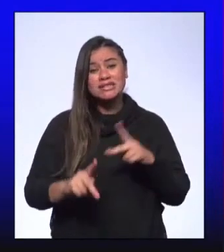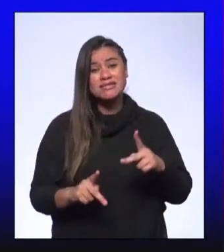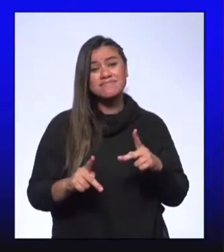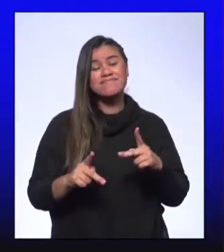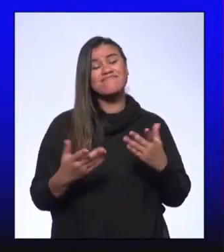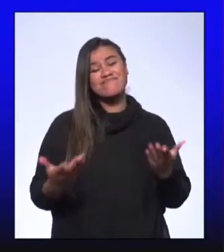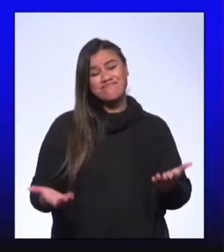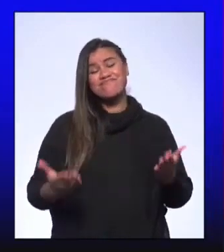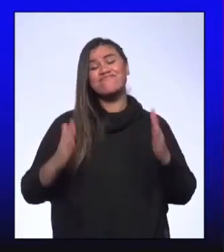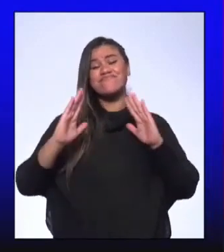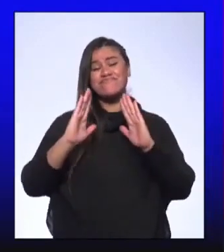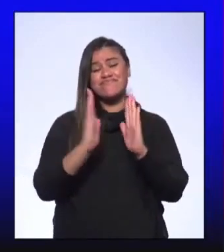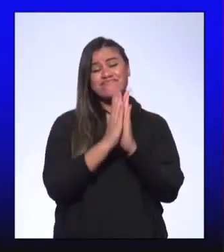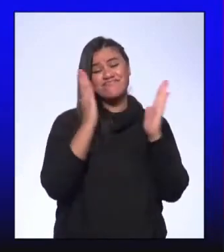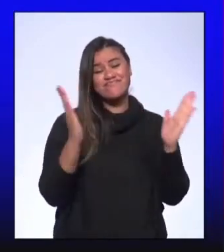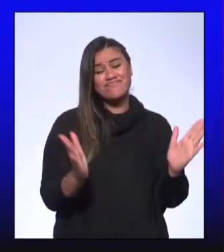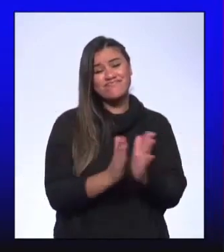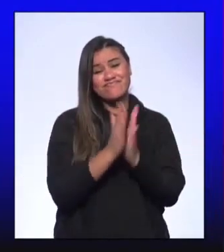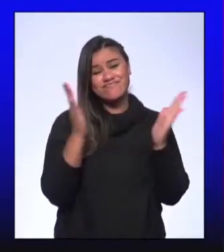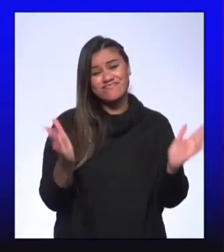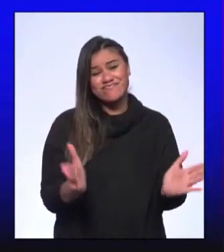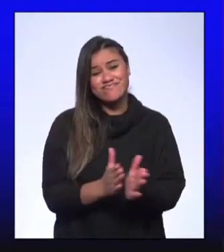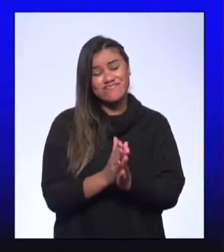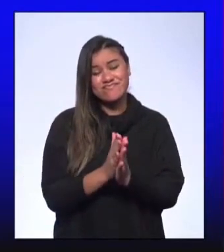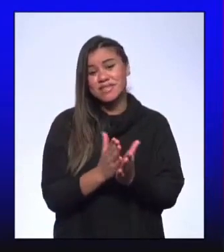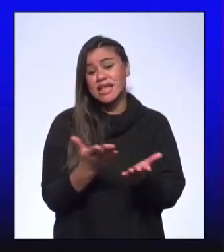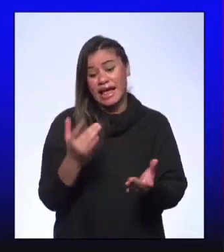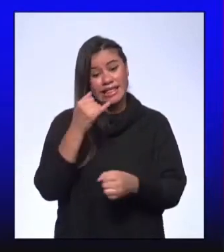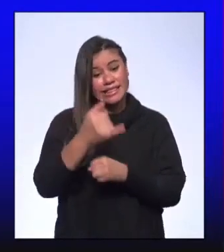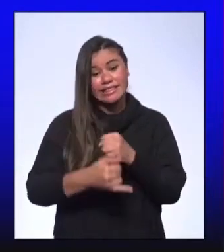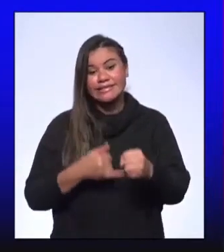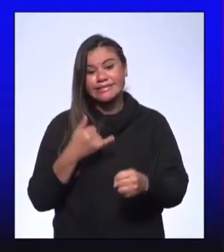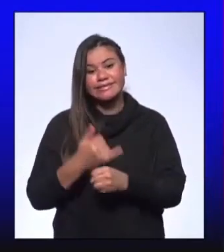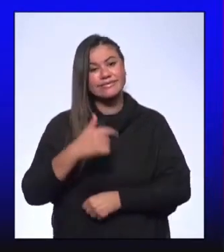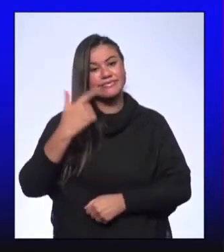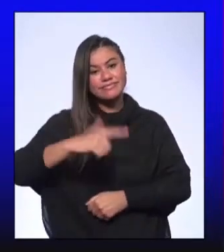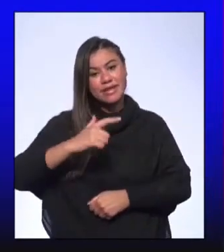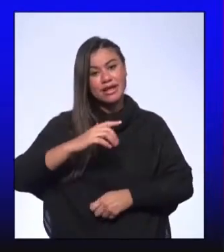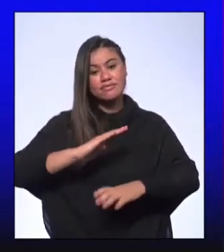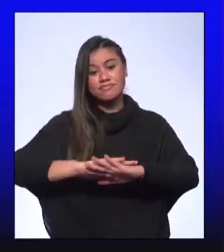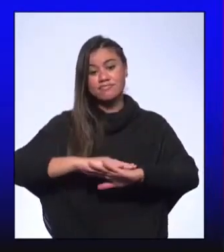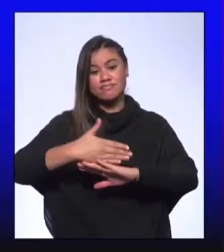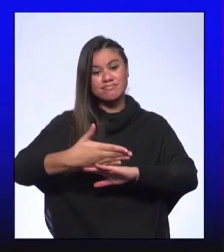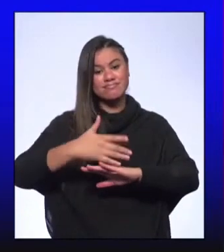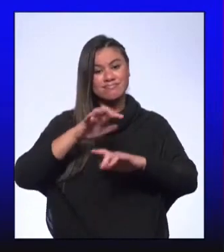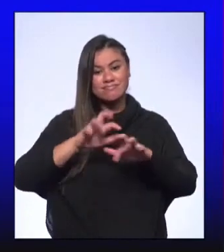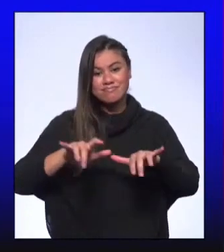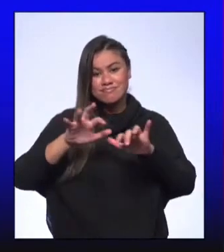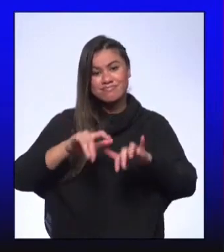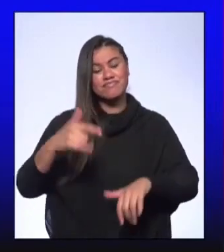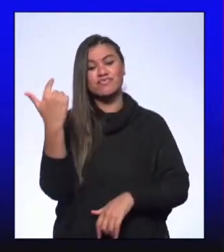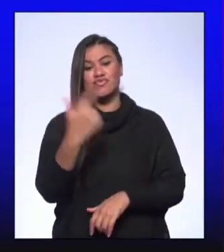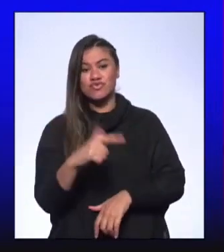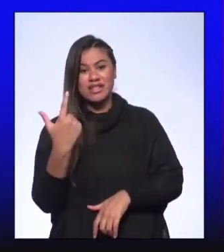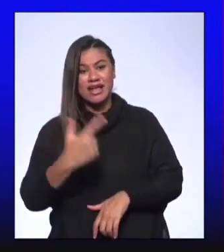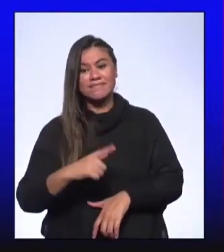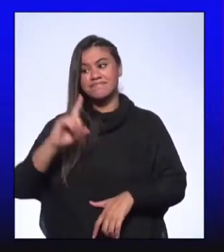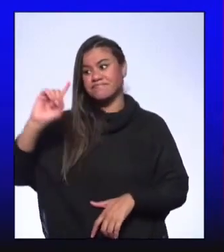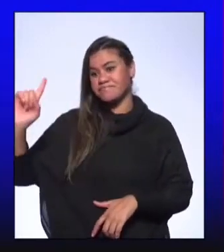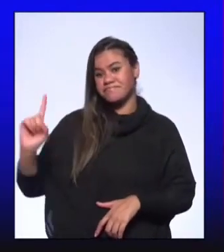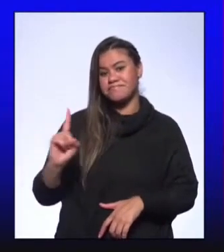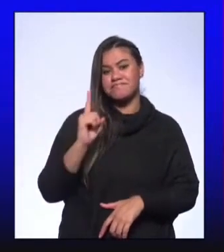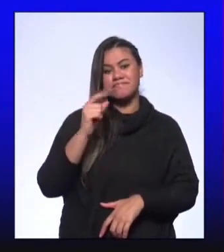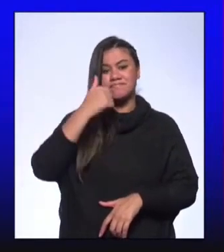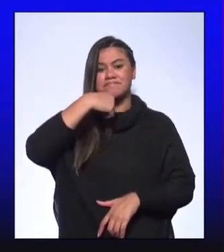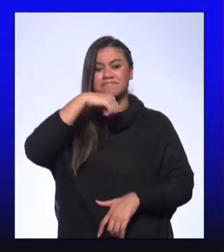em condições precárias, onde não há internet, onde não há um computador, onde não há um familiar, muitas